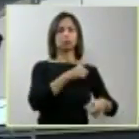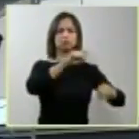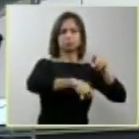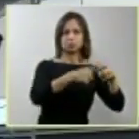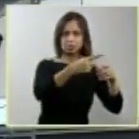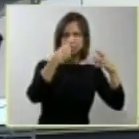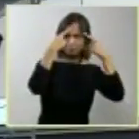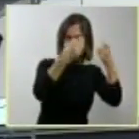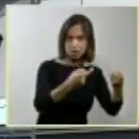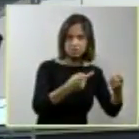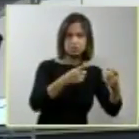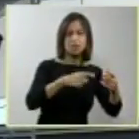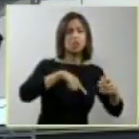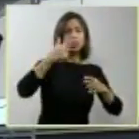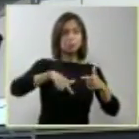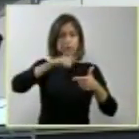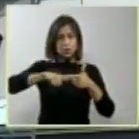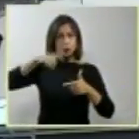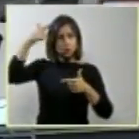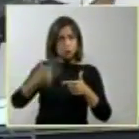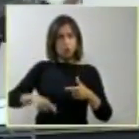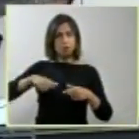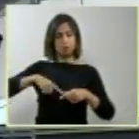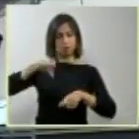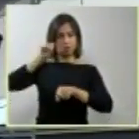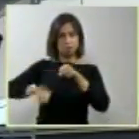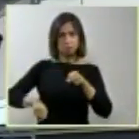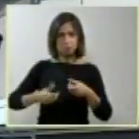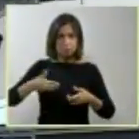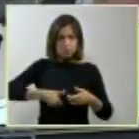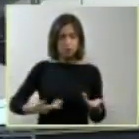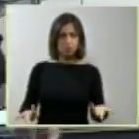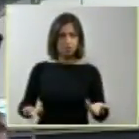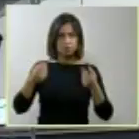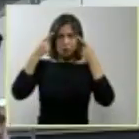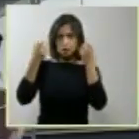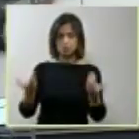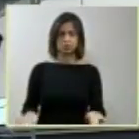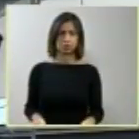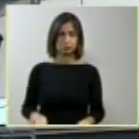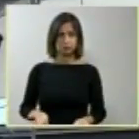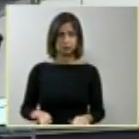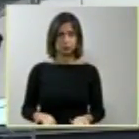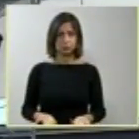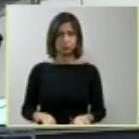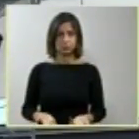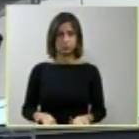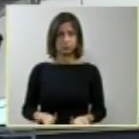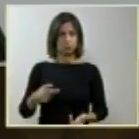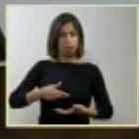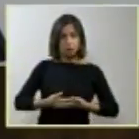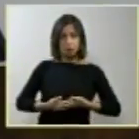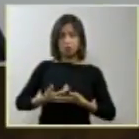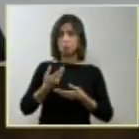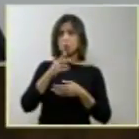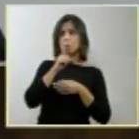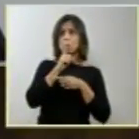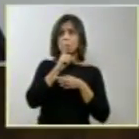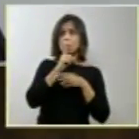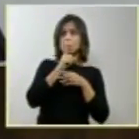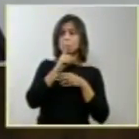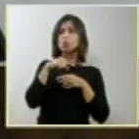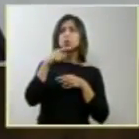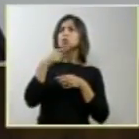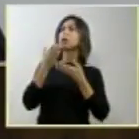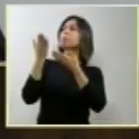senhor presidente, está legitimando outro crime muito mais perverso, muito mais cruel. E um ser que não pode se defender, não pode apelar para advogados,